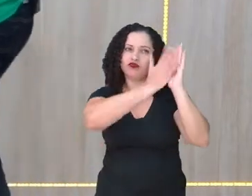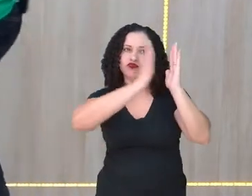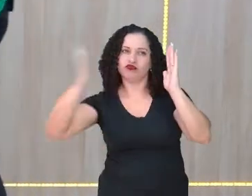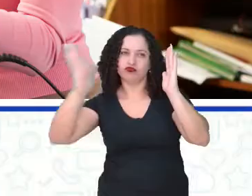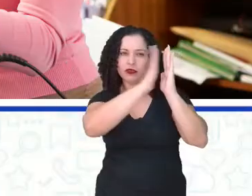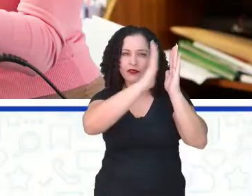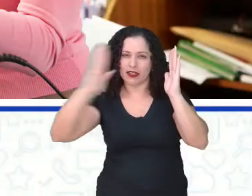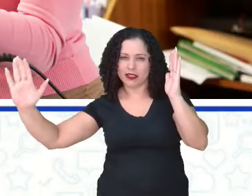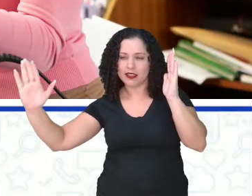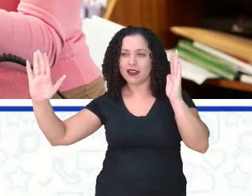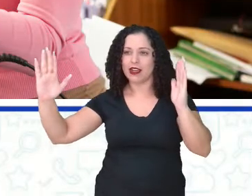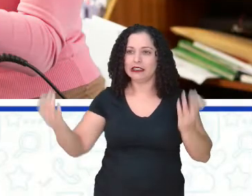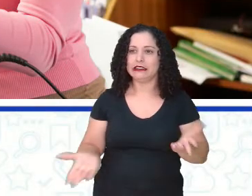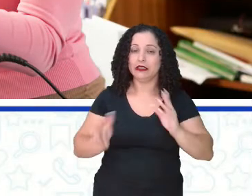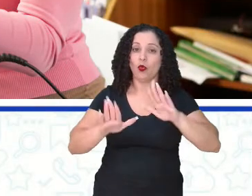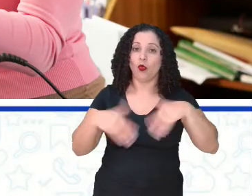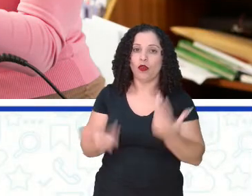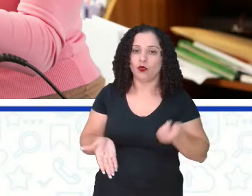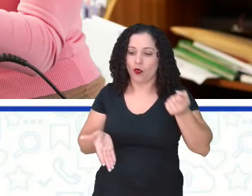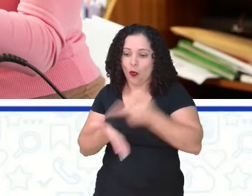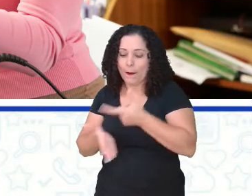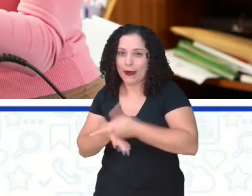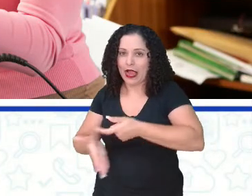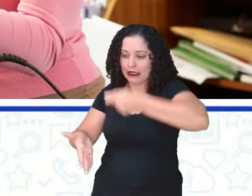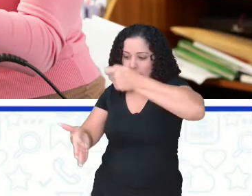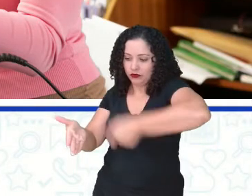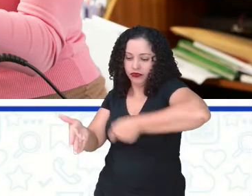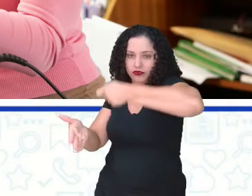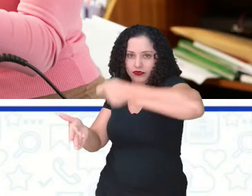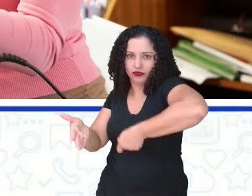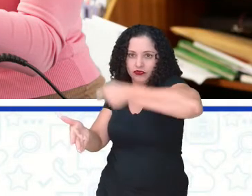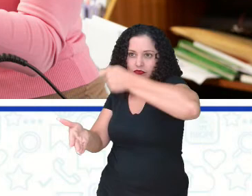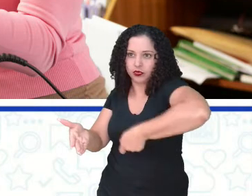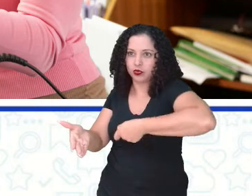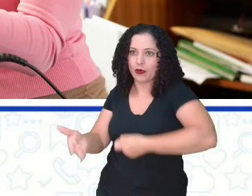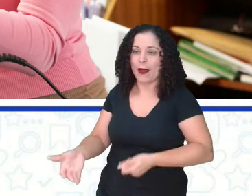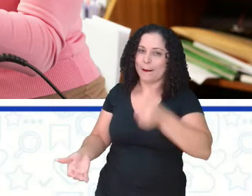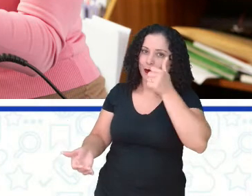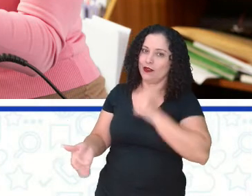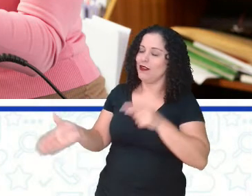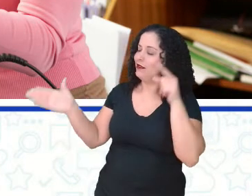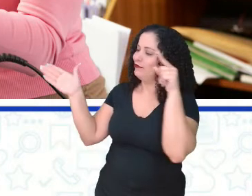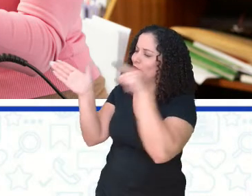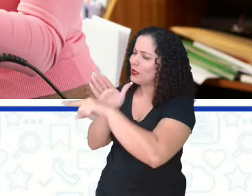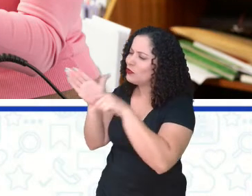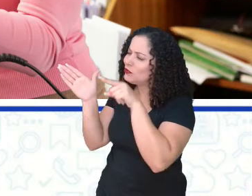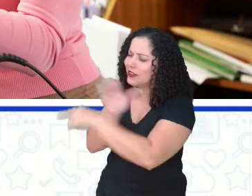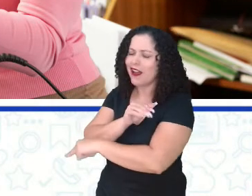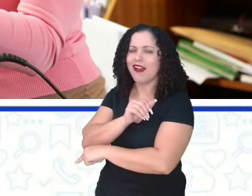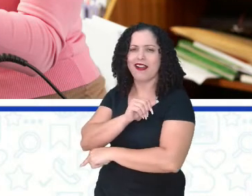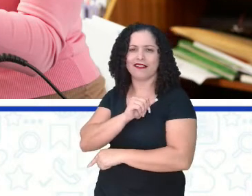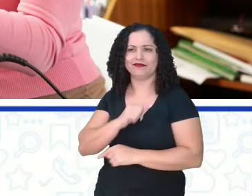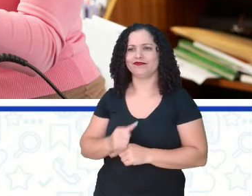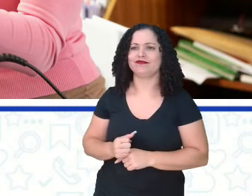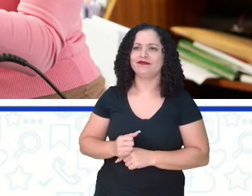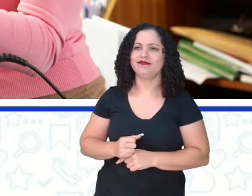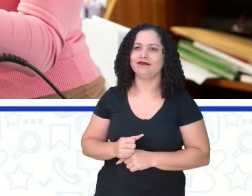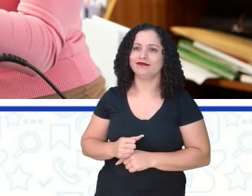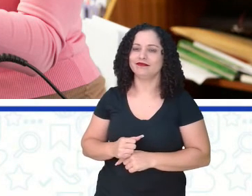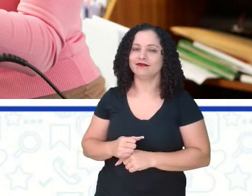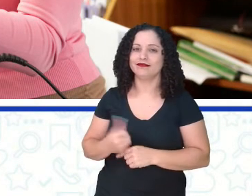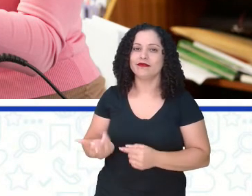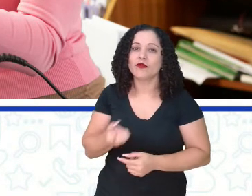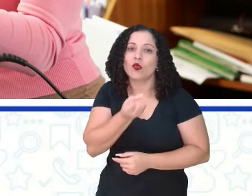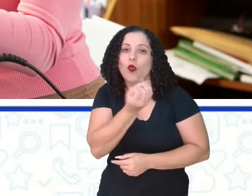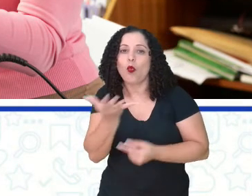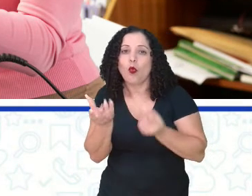Na hora de passar aqui, ó, o leitor de código de barras, ela faz a pergunta. How much is this book?